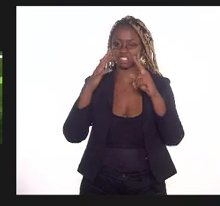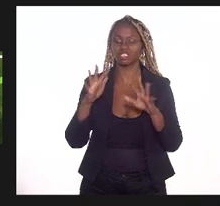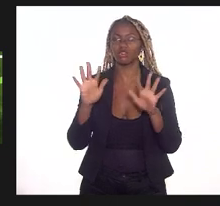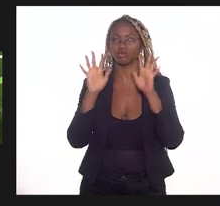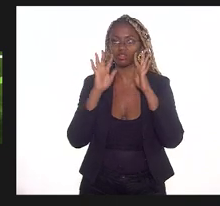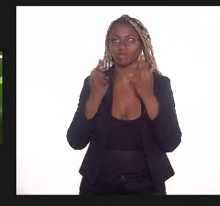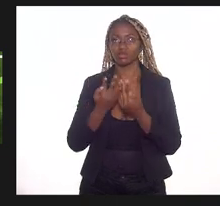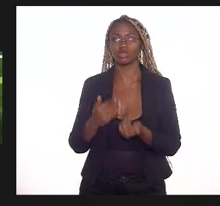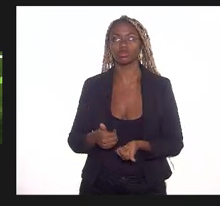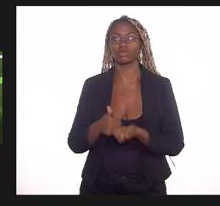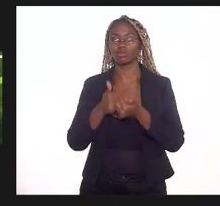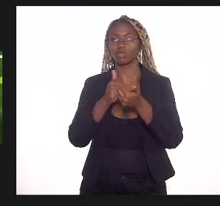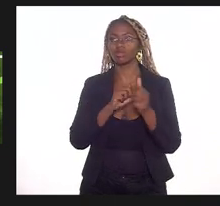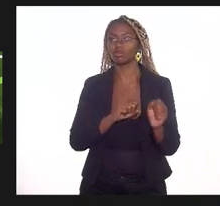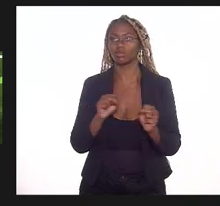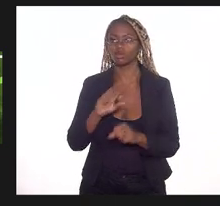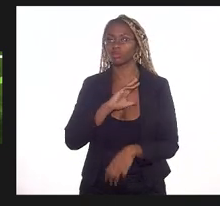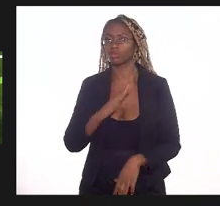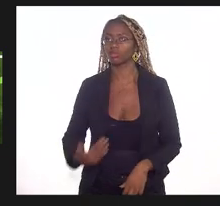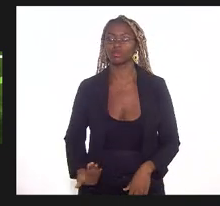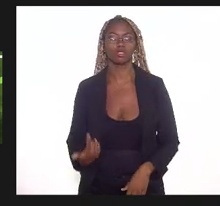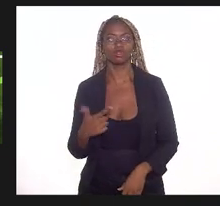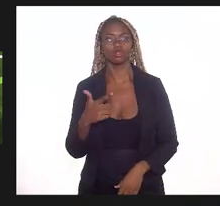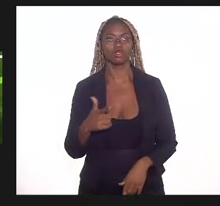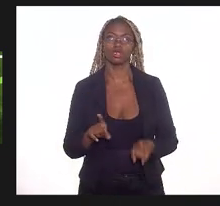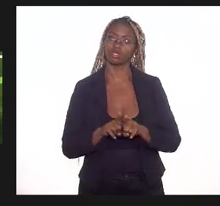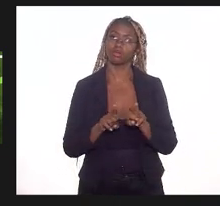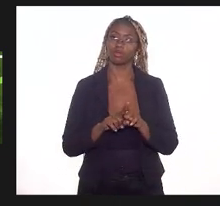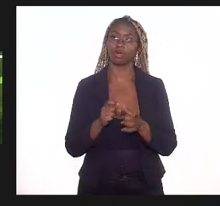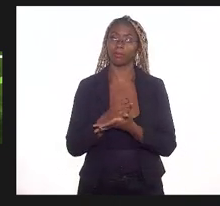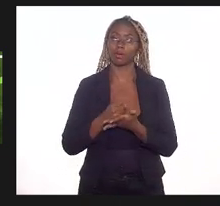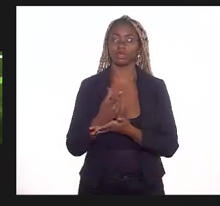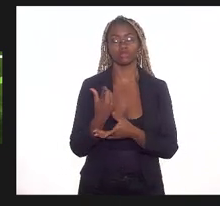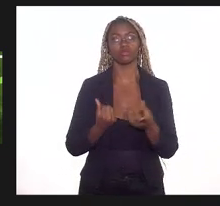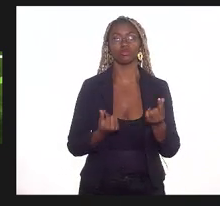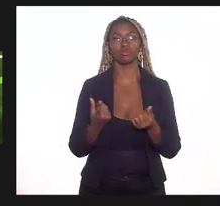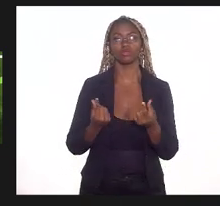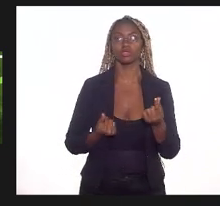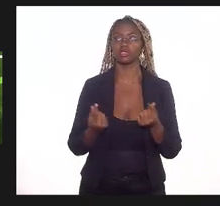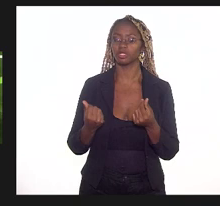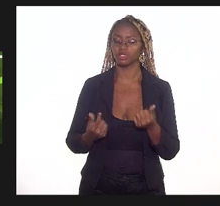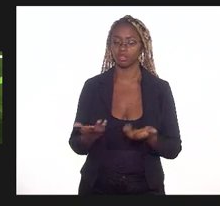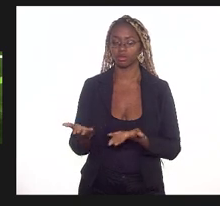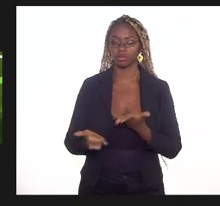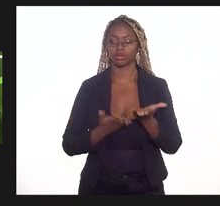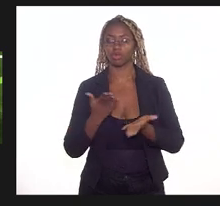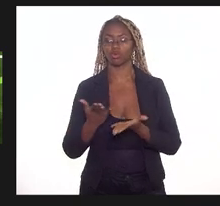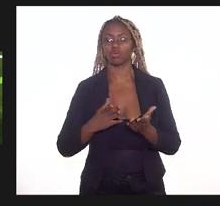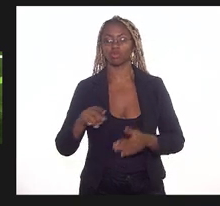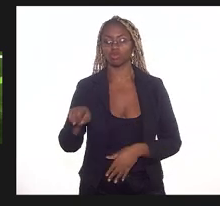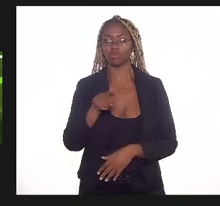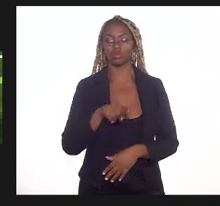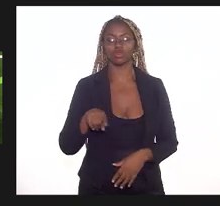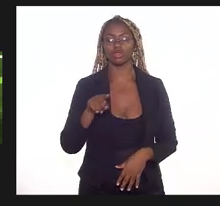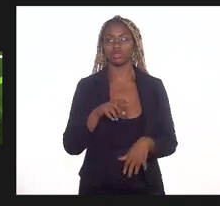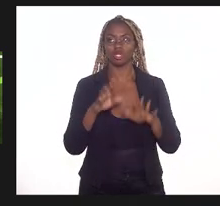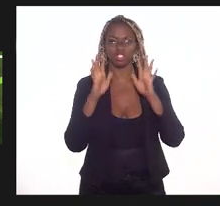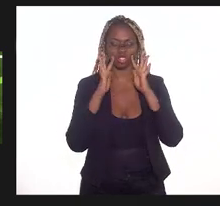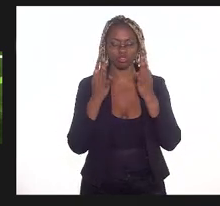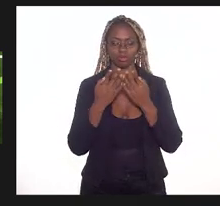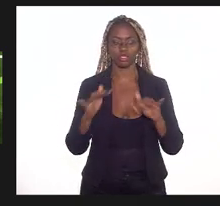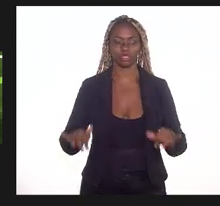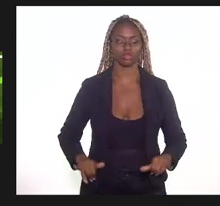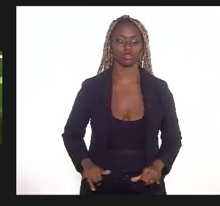um suporte do poder público, não tem uma estrutura financeira para poder cuidar desse parente que sofre doenças